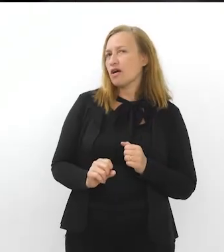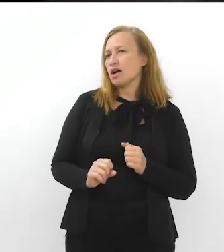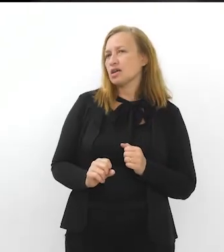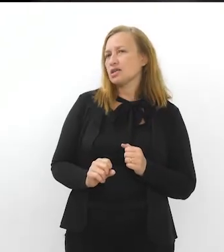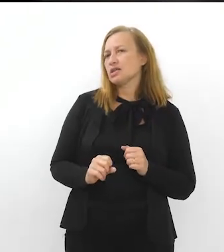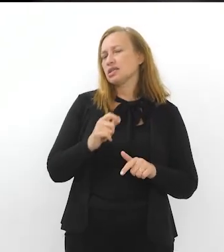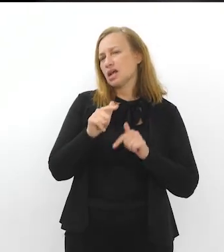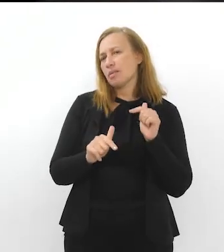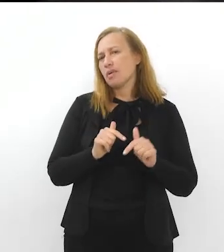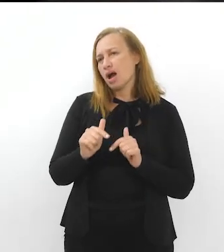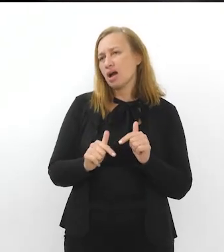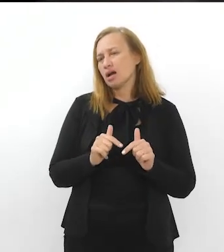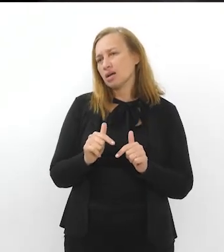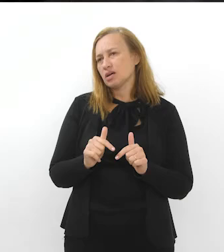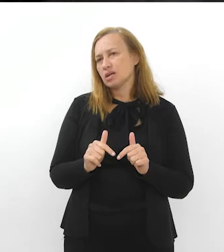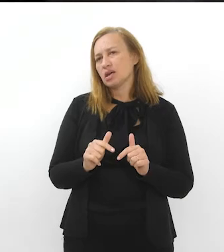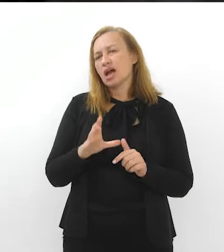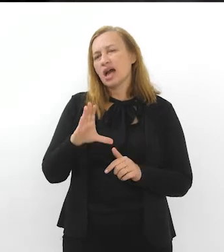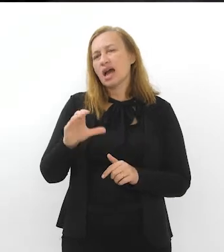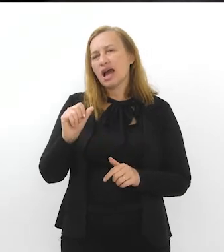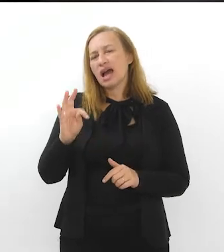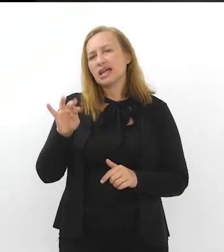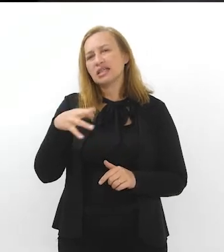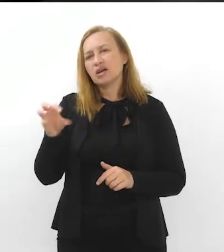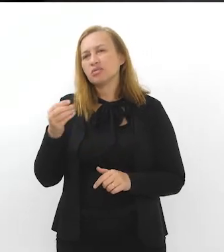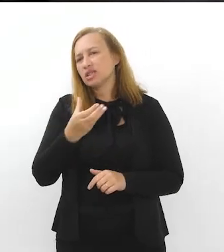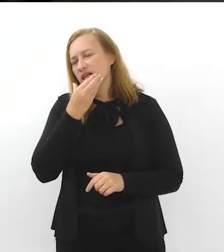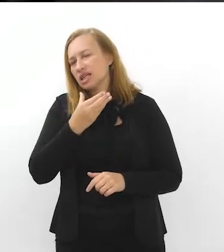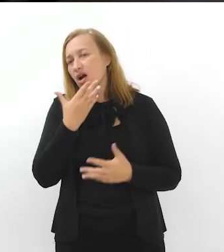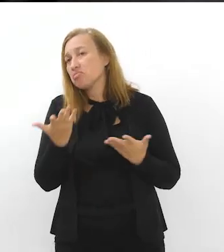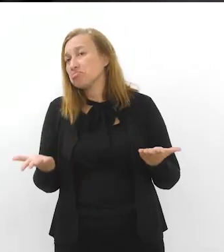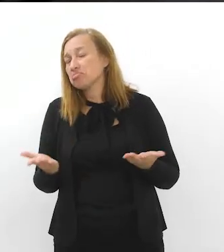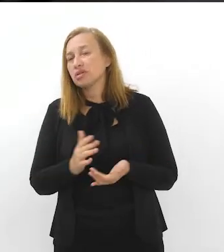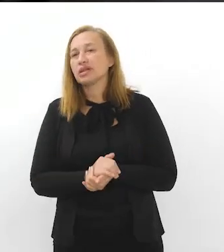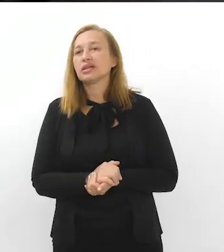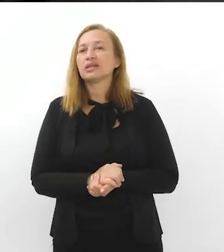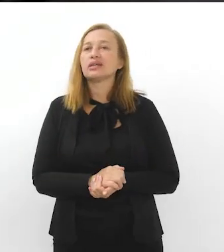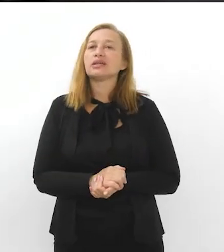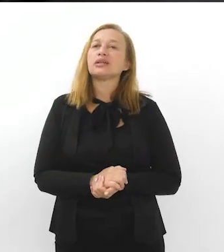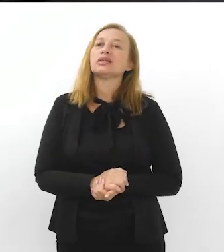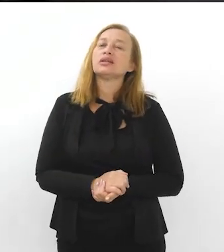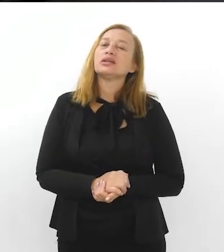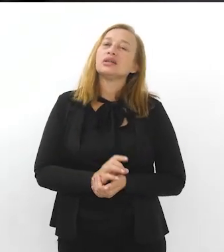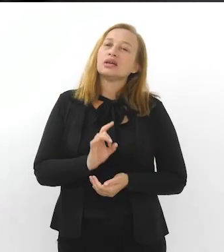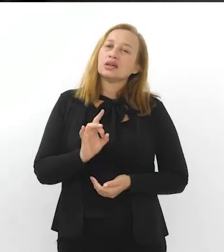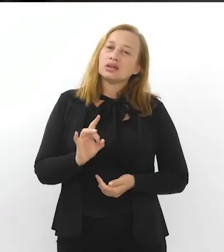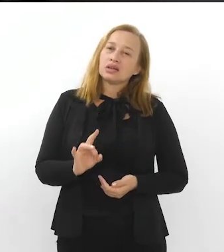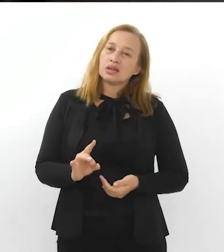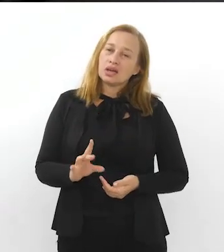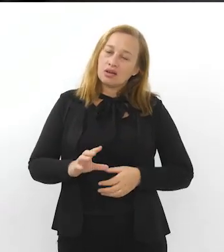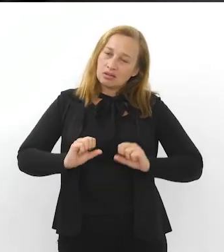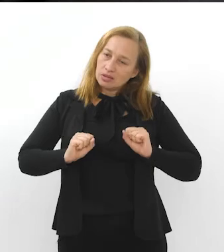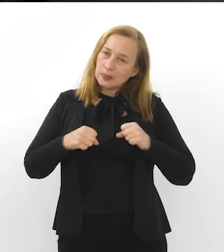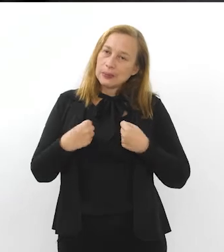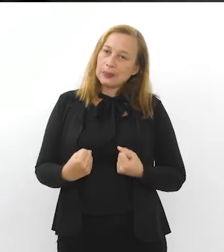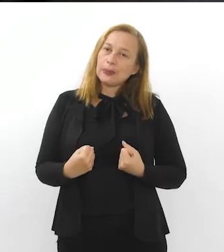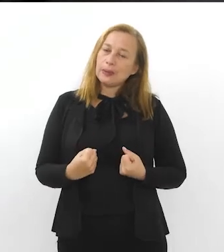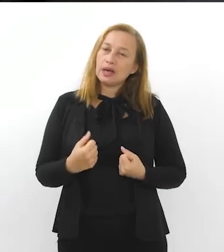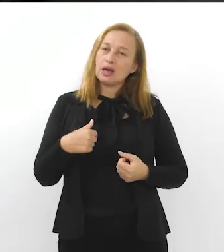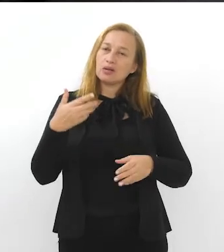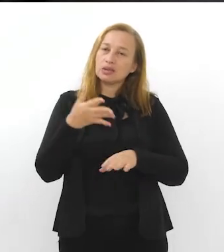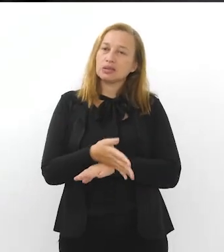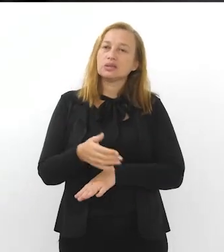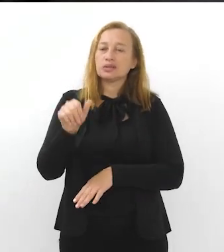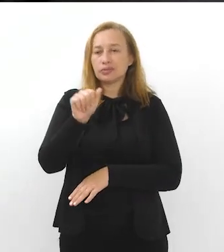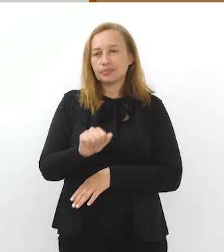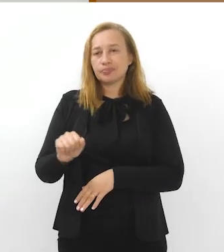faz trabalhos de cartões de Natal, né? Enfim. Eu sou muito determinada. Desde que eu